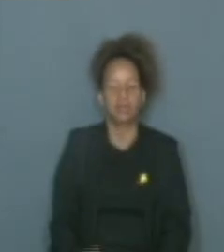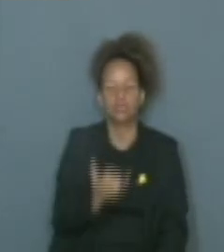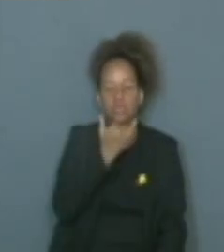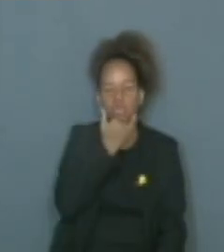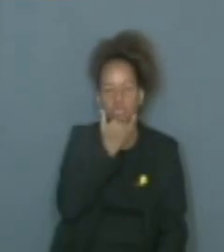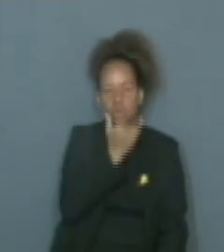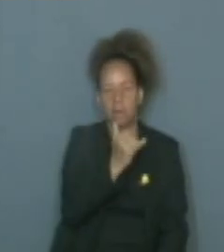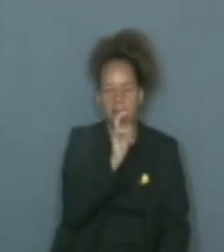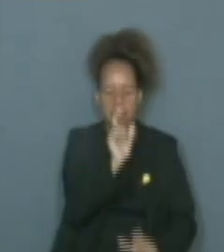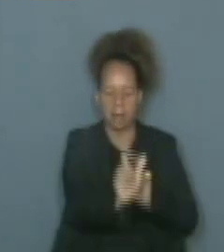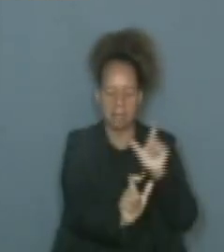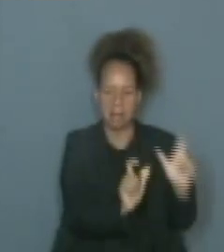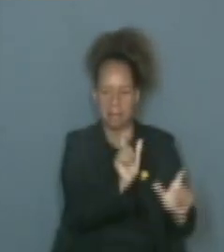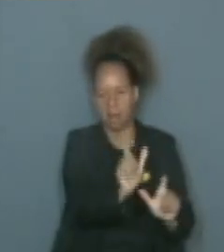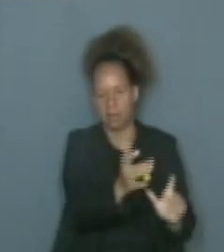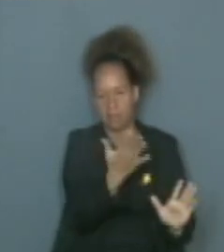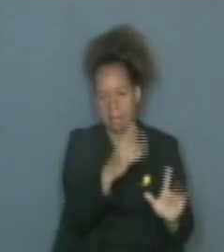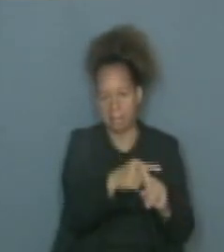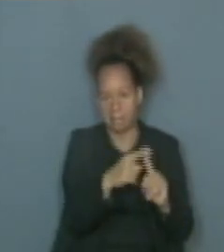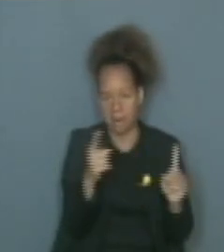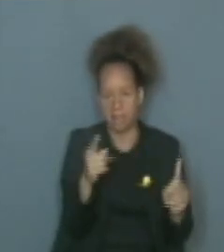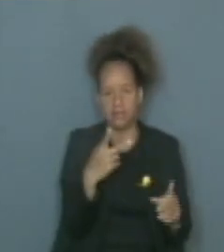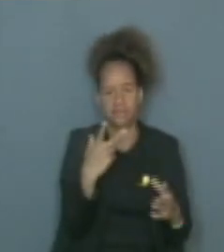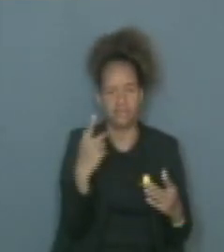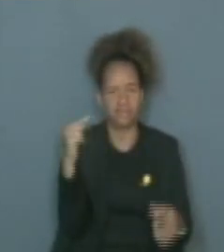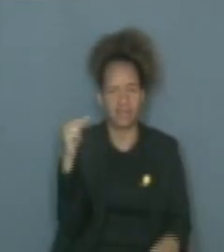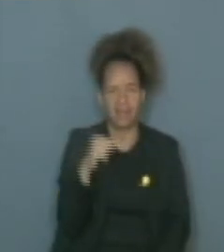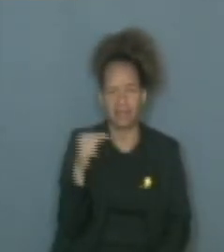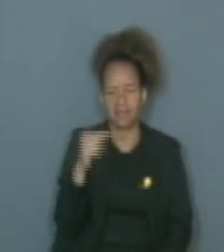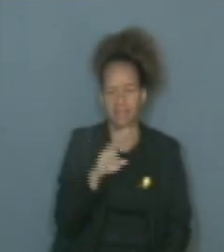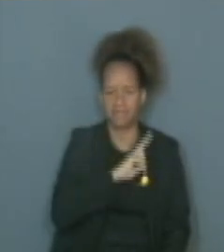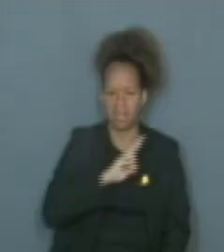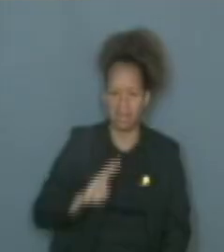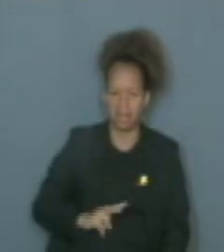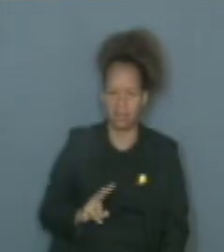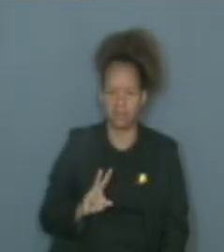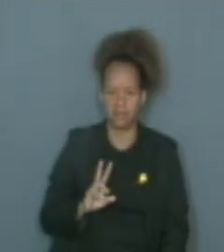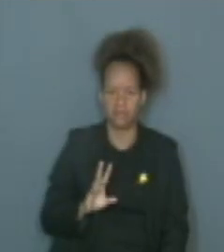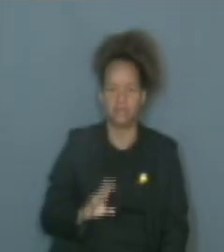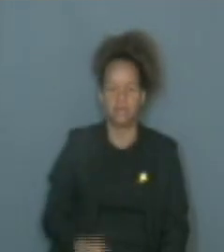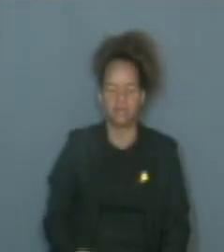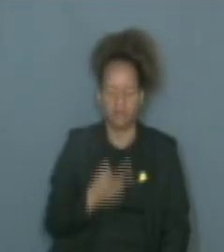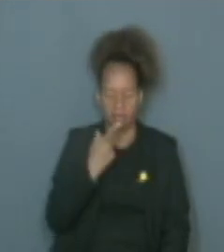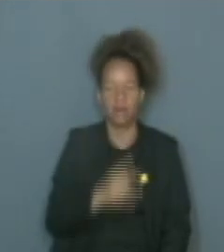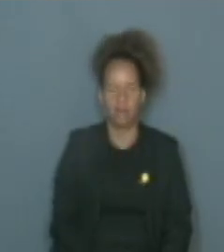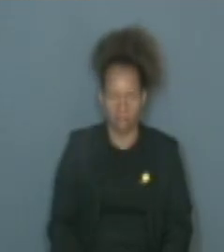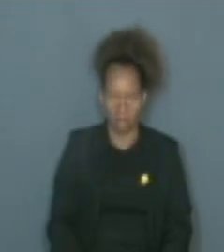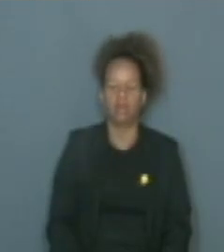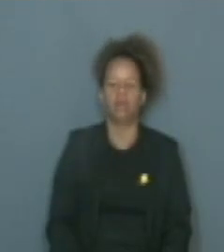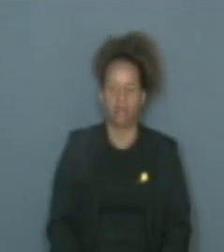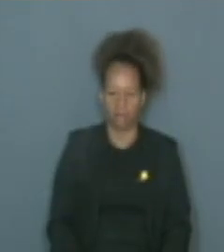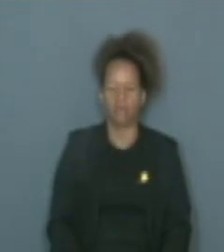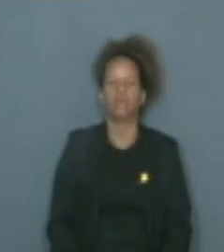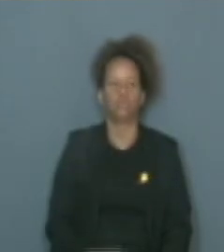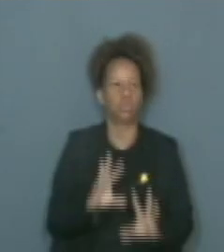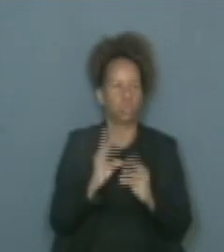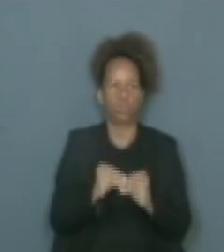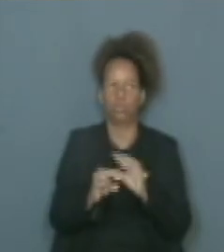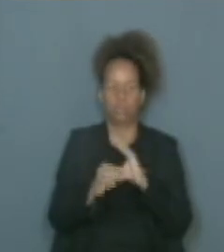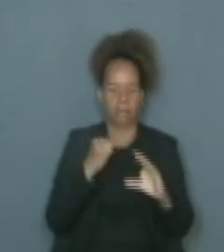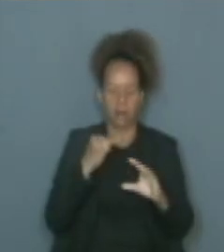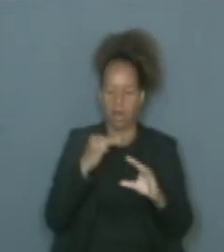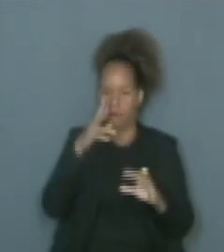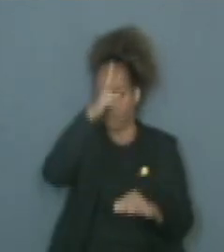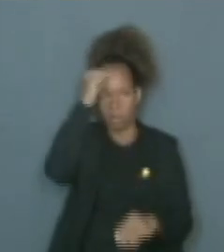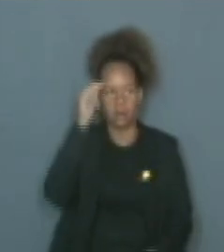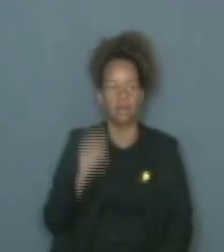da agressão, mas a gente vê muito aqui vereador calango, aquele que balança a cabeça para tudo que vem da